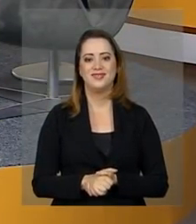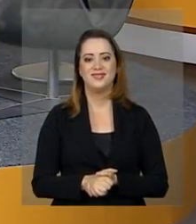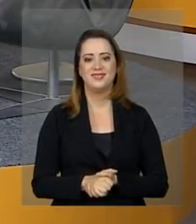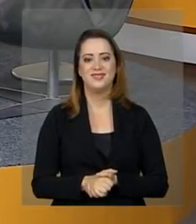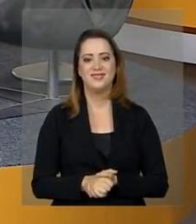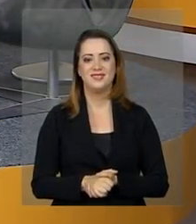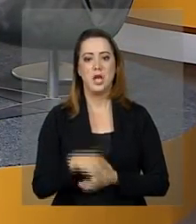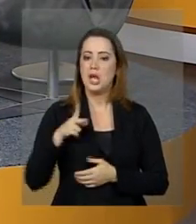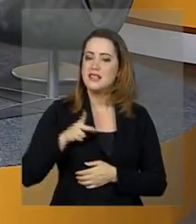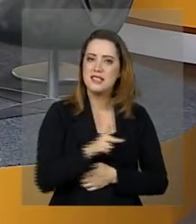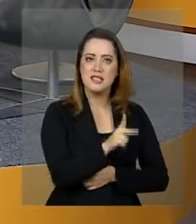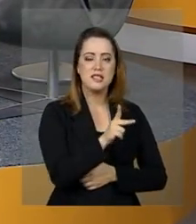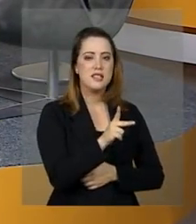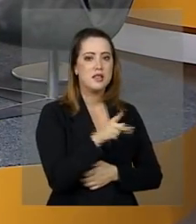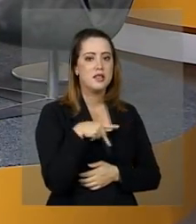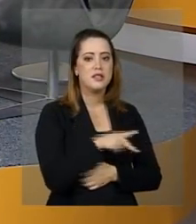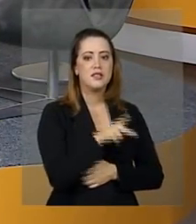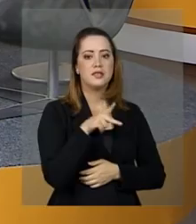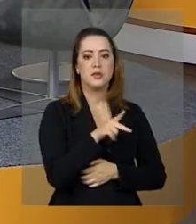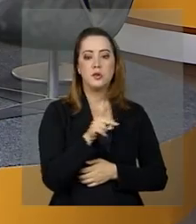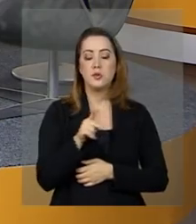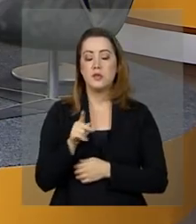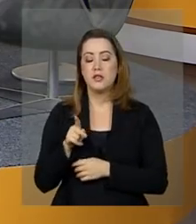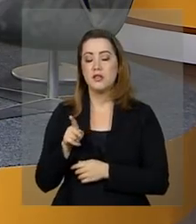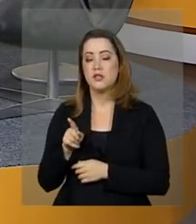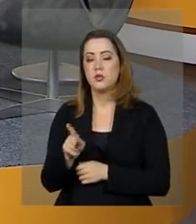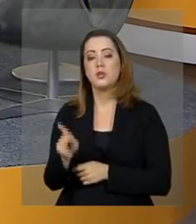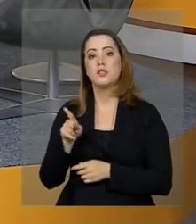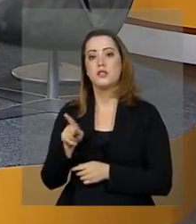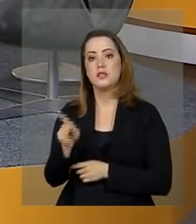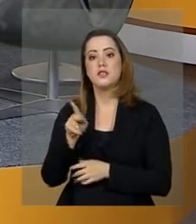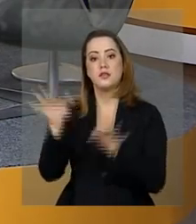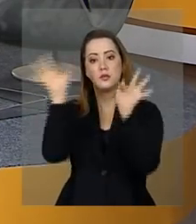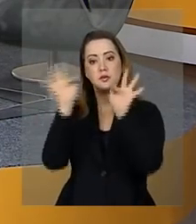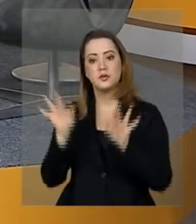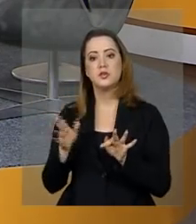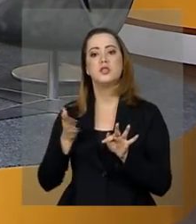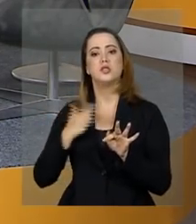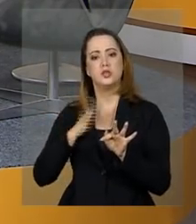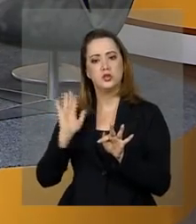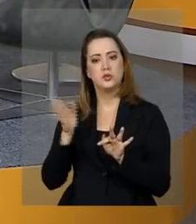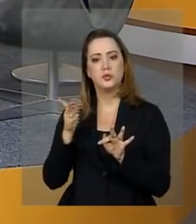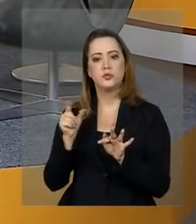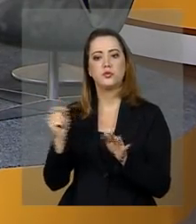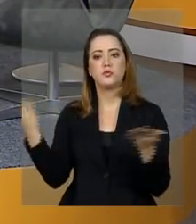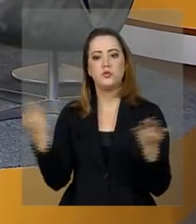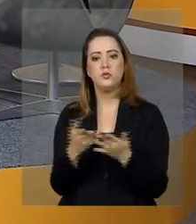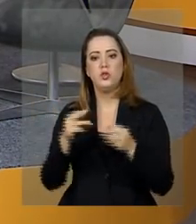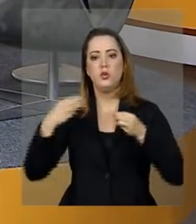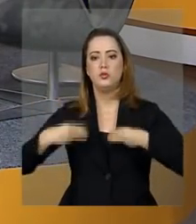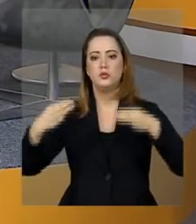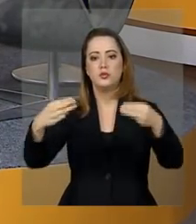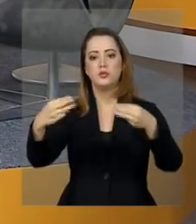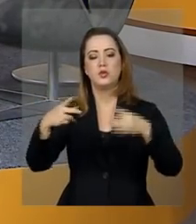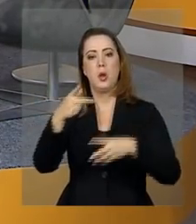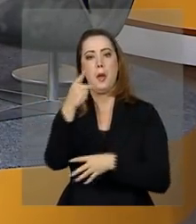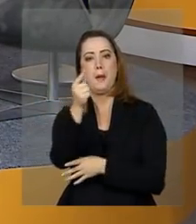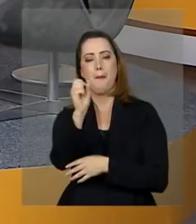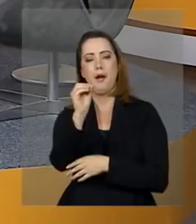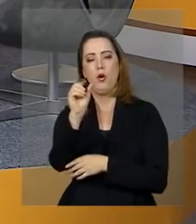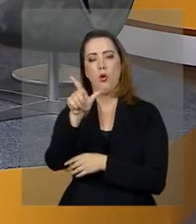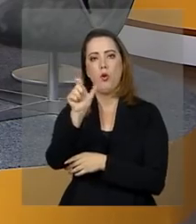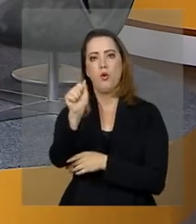É sempre uma felicidade. Eu já toquei também no desfile 7 de setembro. E nós vamos então à Esplanada dos Ministérios com a Paola Deorte, que está